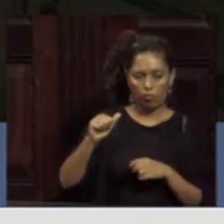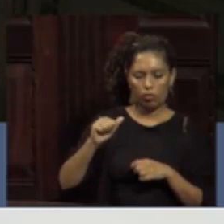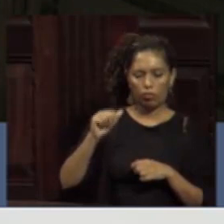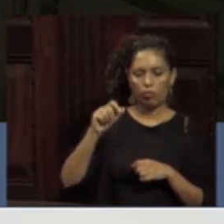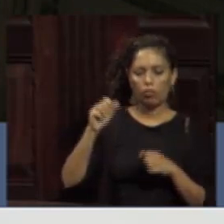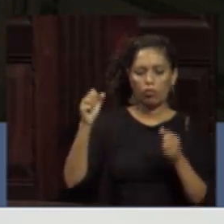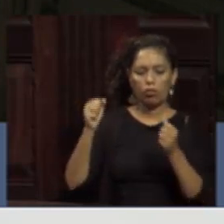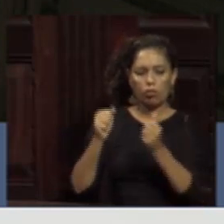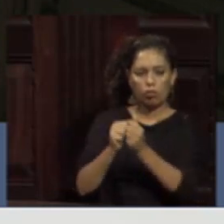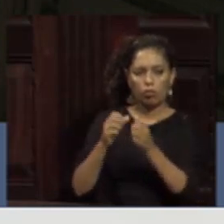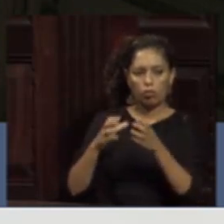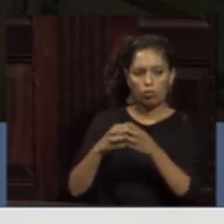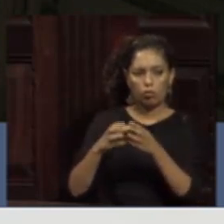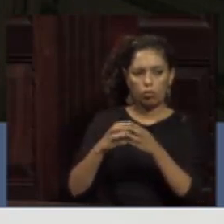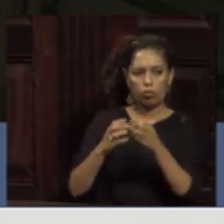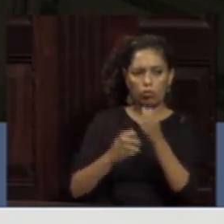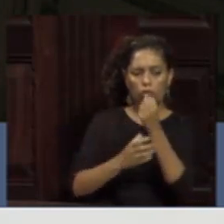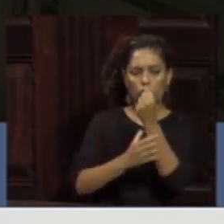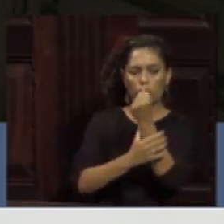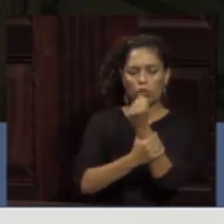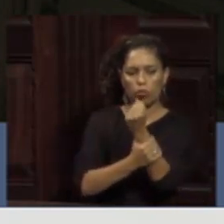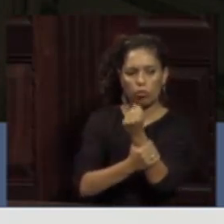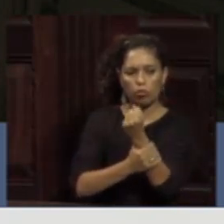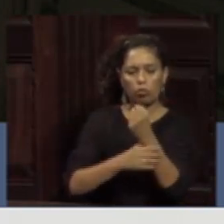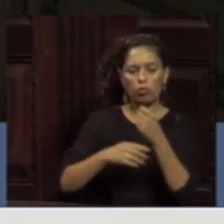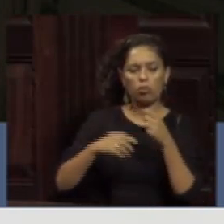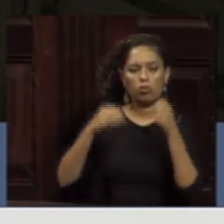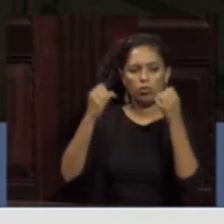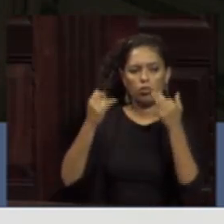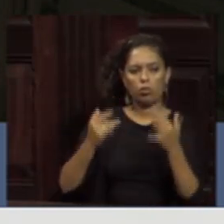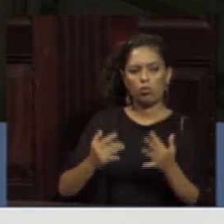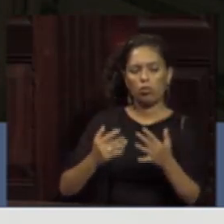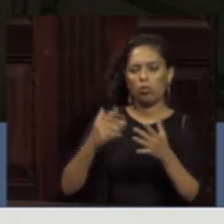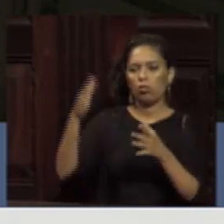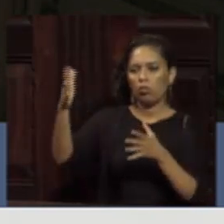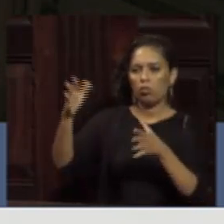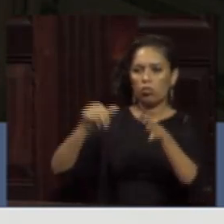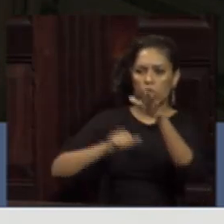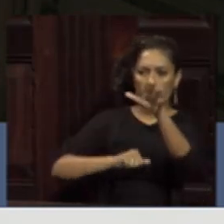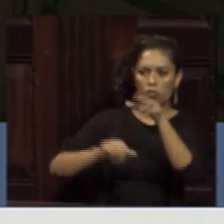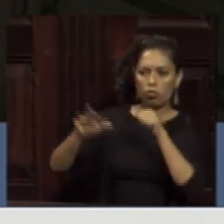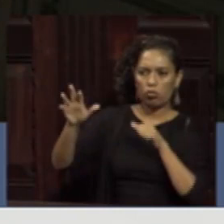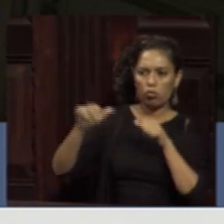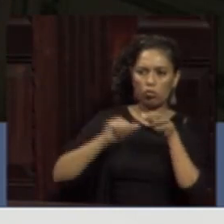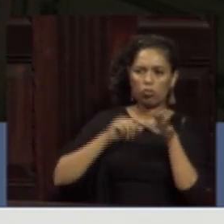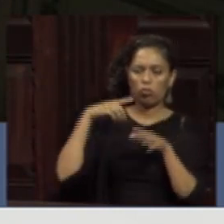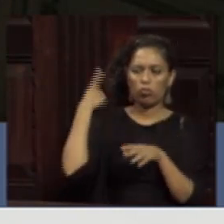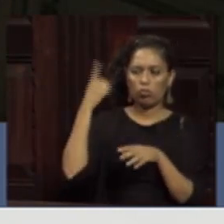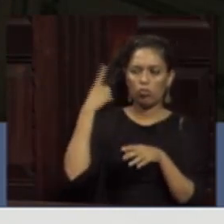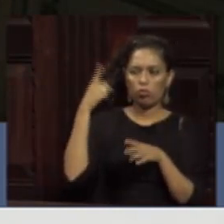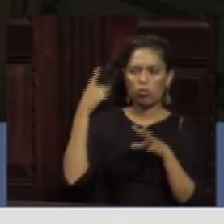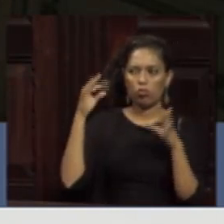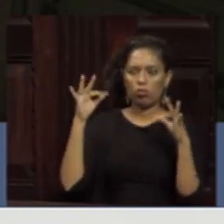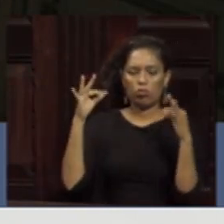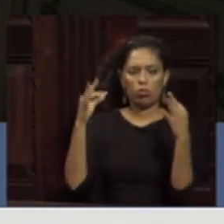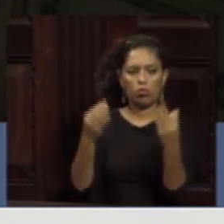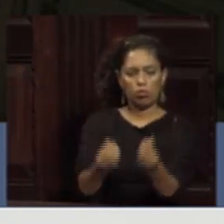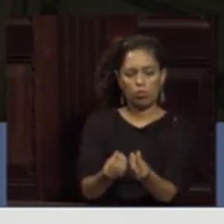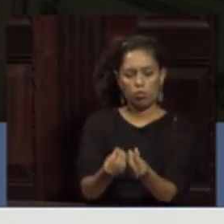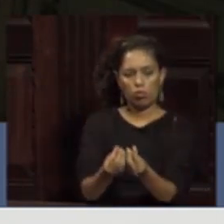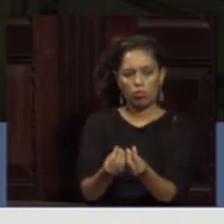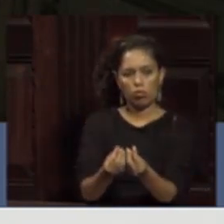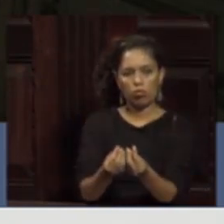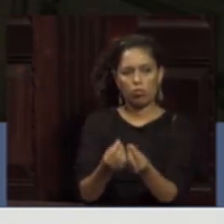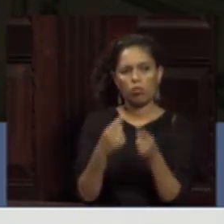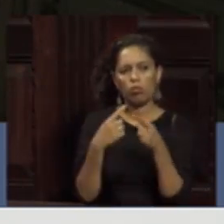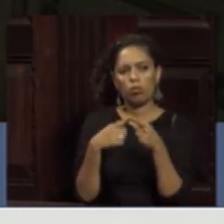Segurança Pública, mas ficam todos os parlamentares convidados, que é importante a presença, exatamente nesse momento